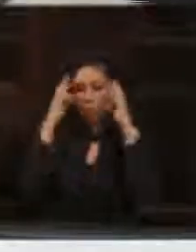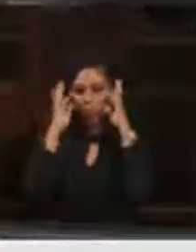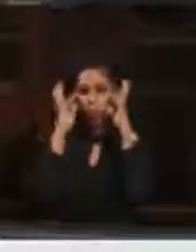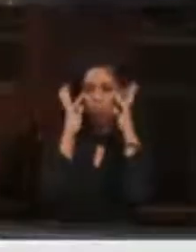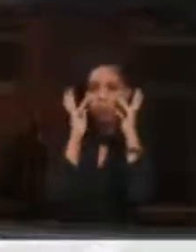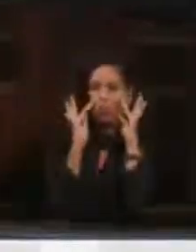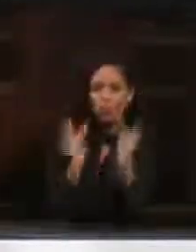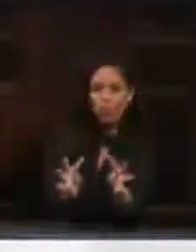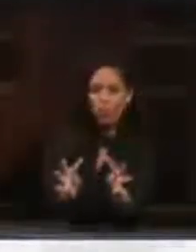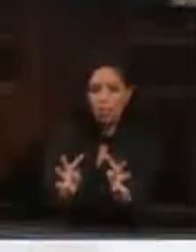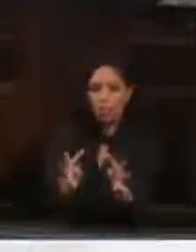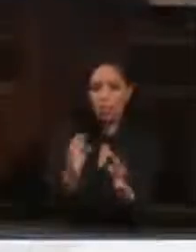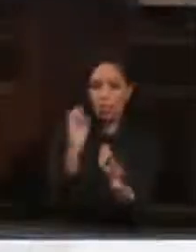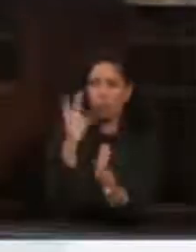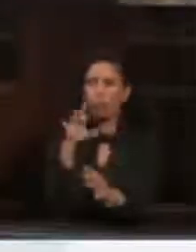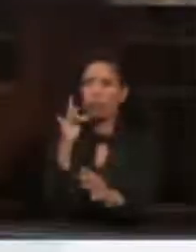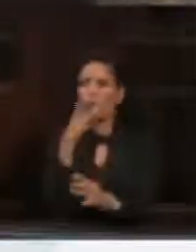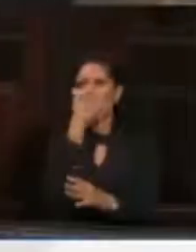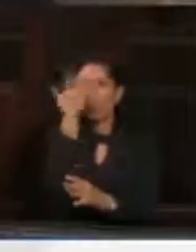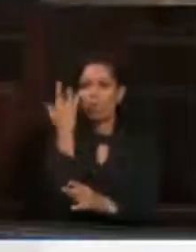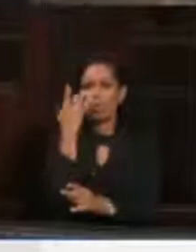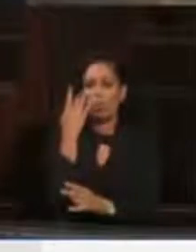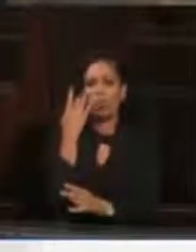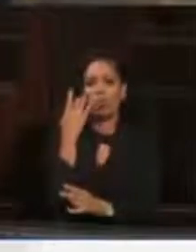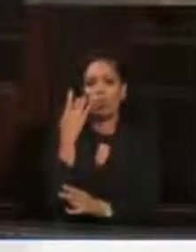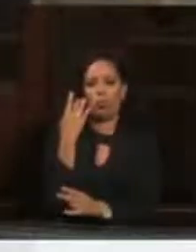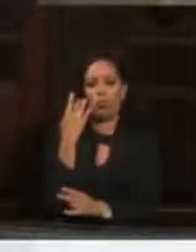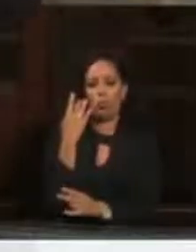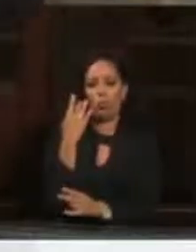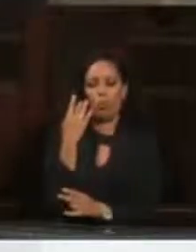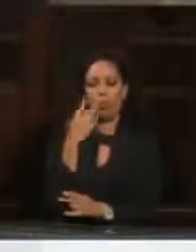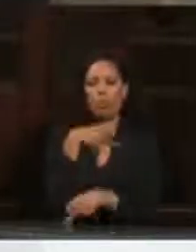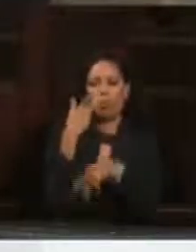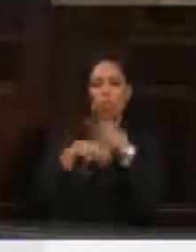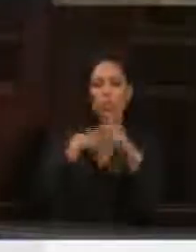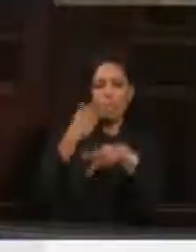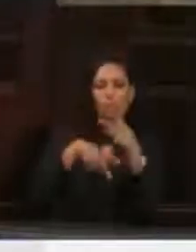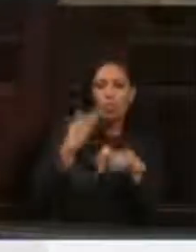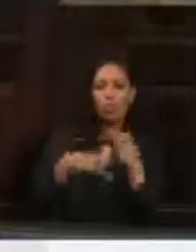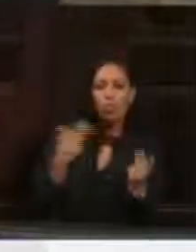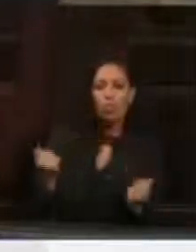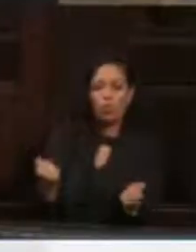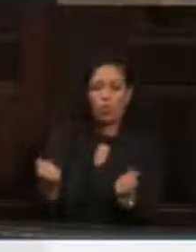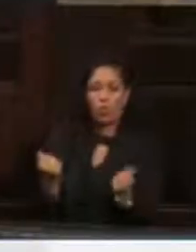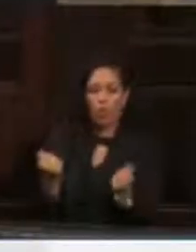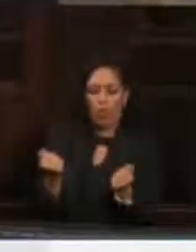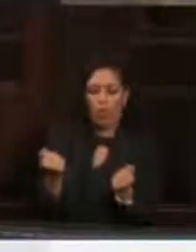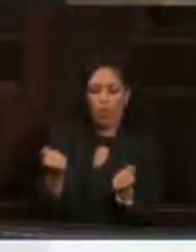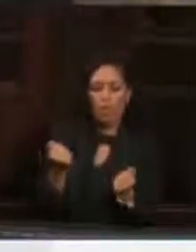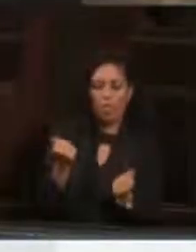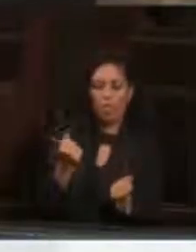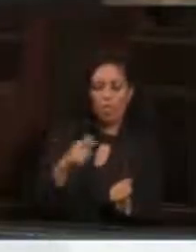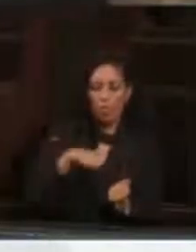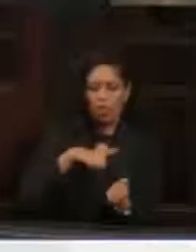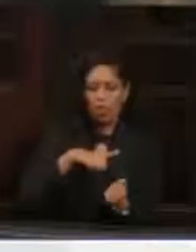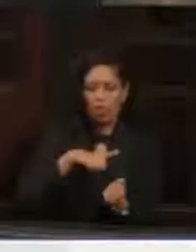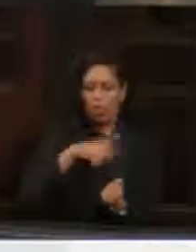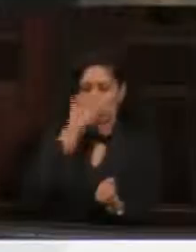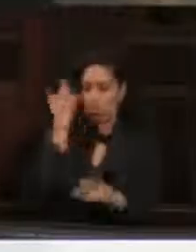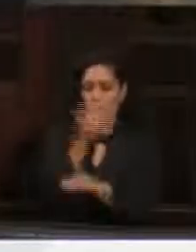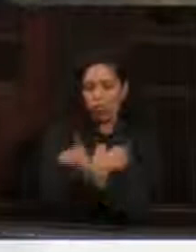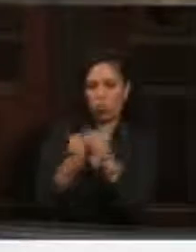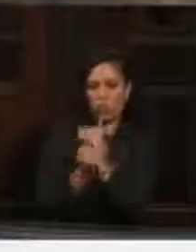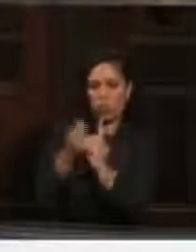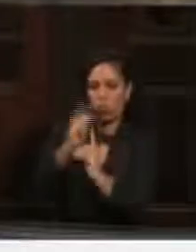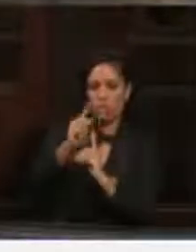vai acabar a UPP, porque vai ter mais policiamento nas ruas. É pela qualidade de vida do policial militar. E o que